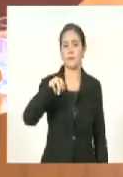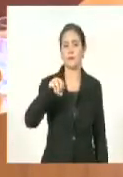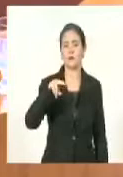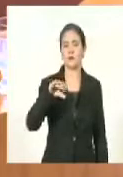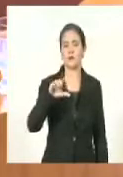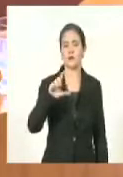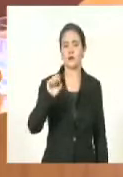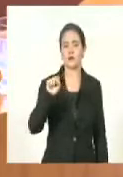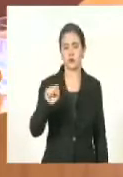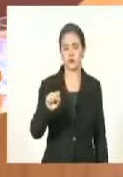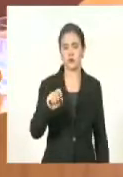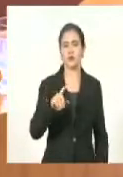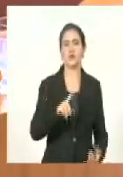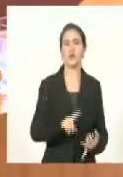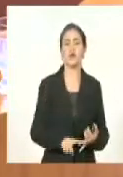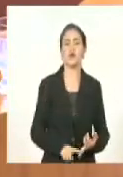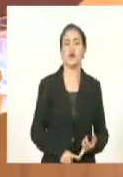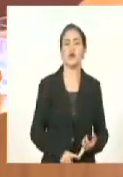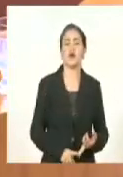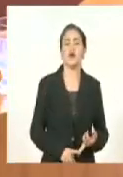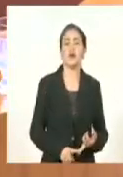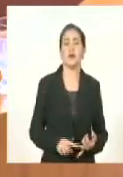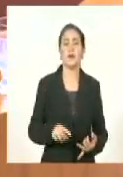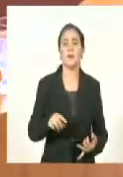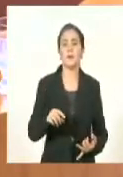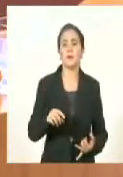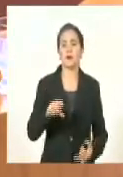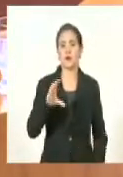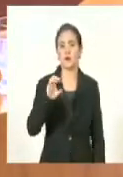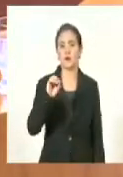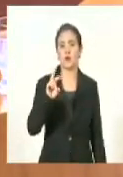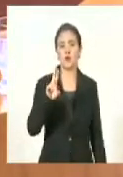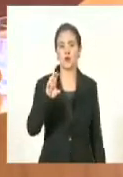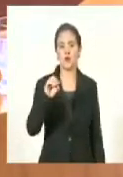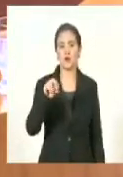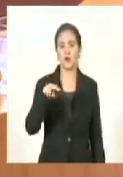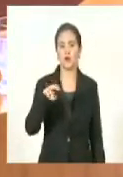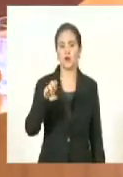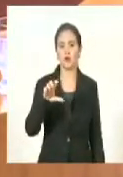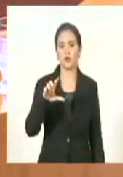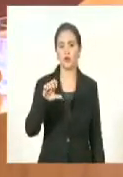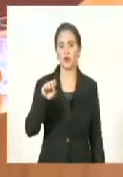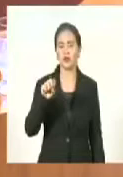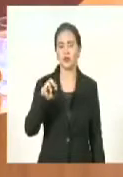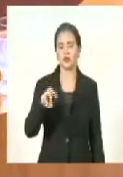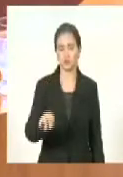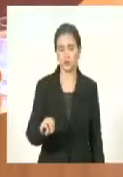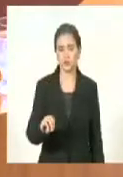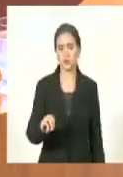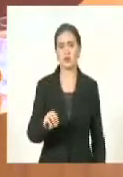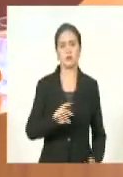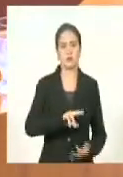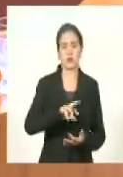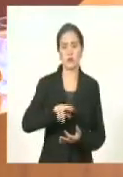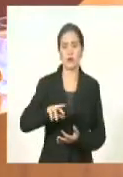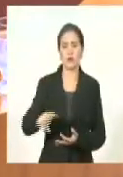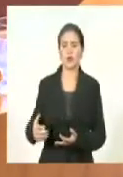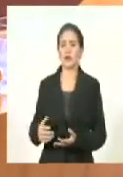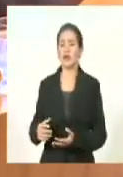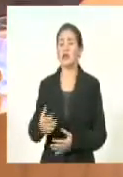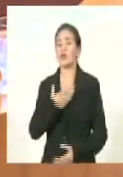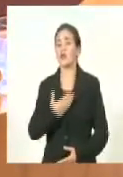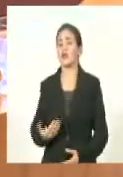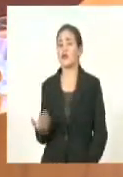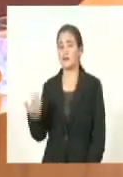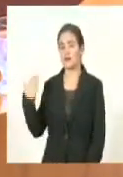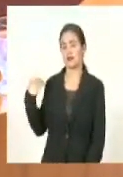monopoliza a ética e os bons princípios, enquanto distrai as atenções dos erros e falhas, que são muitas, desse início de